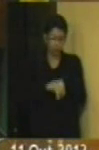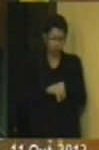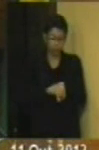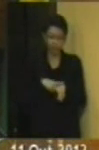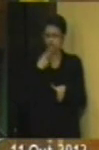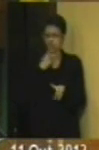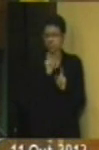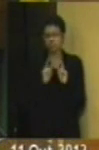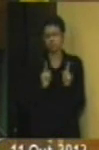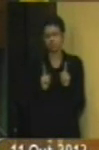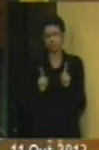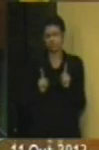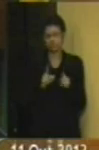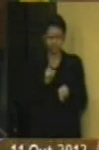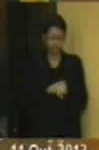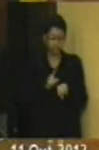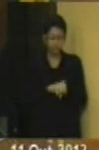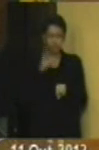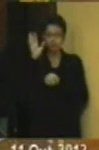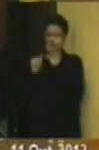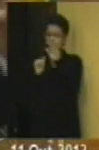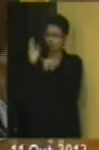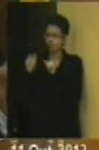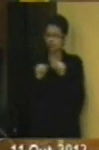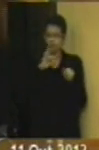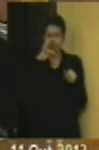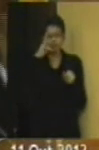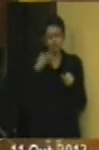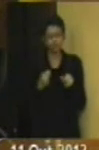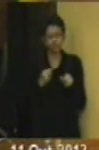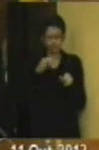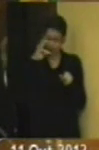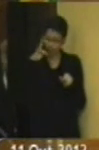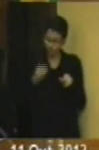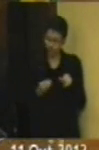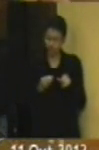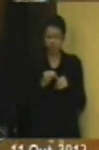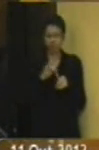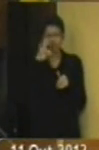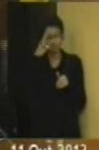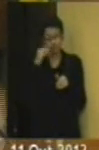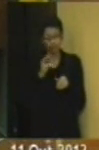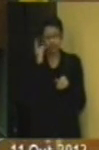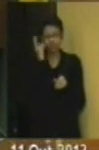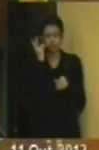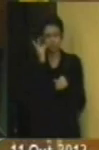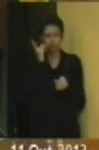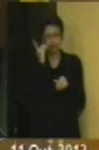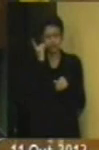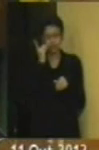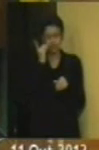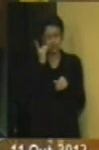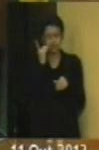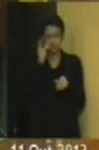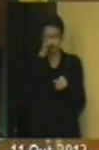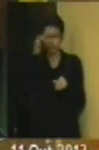o tamanho do recheio é o momento de chamar todos nesse município todos os deputados federais que tiveram votos aqui